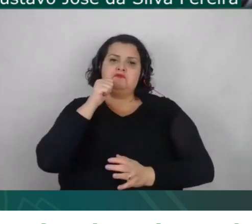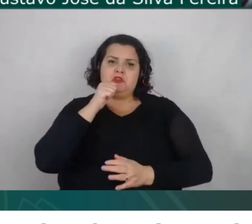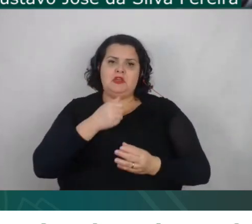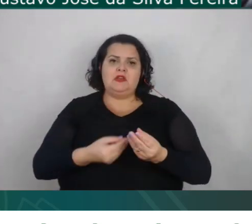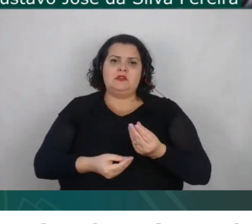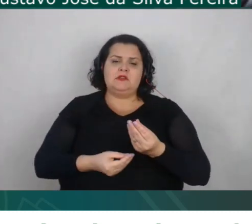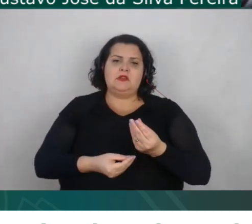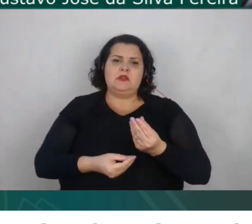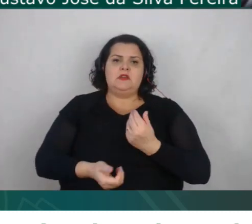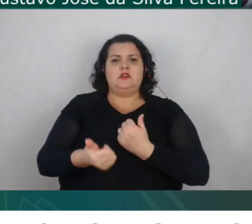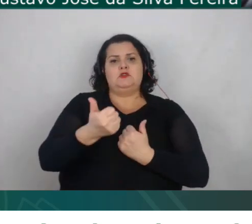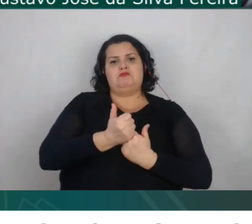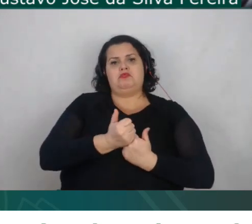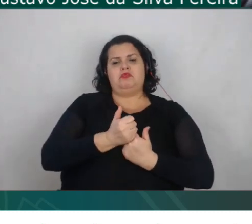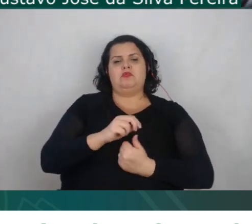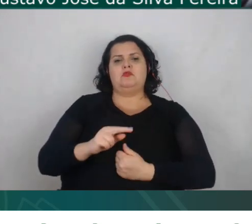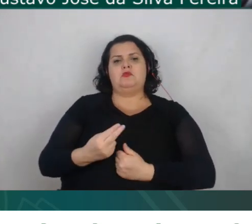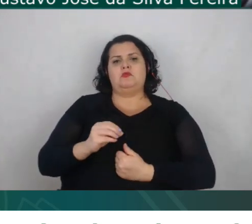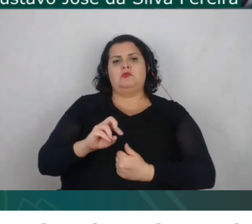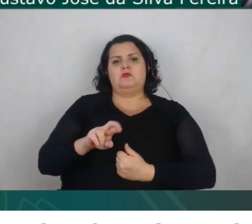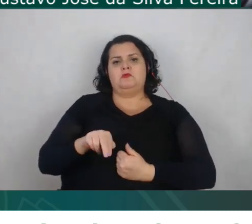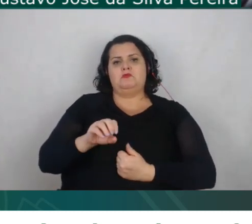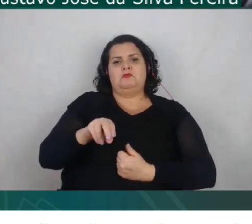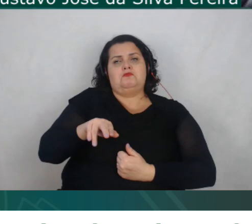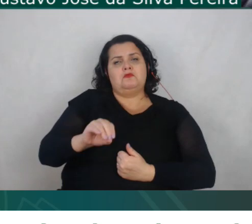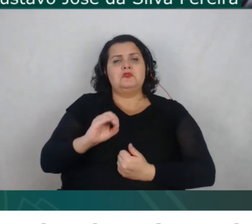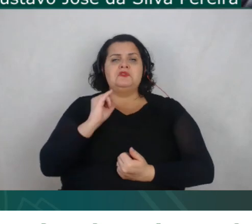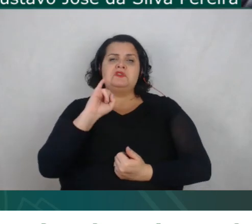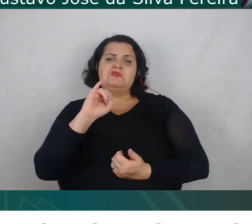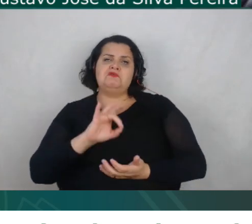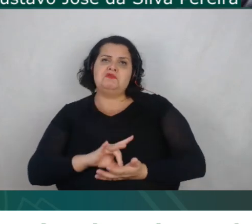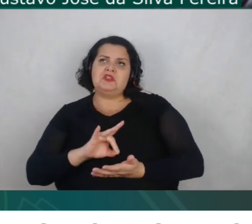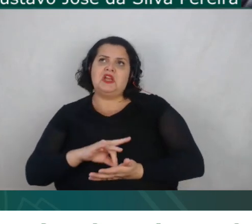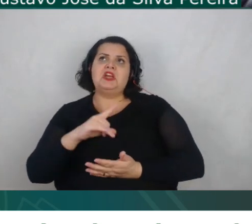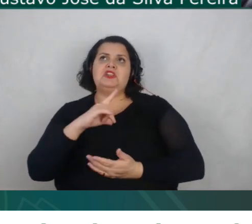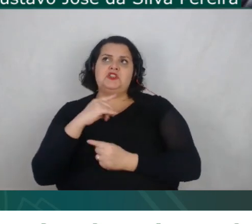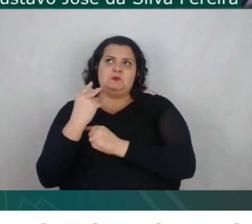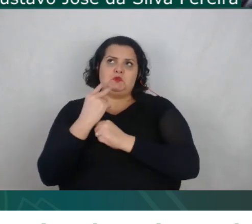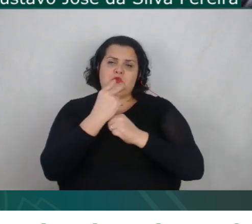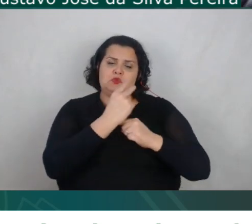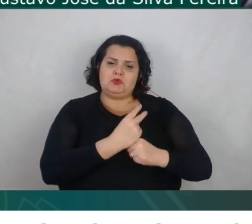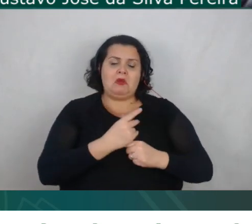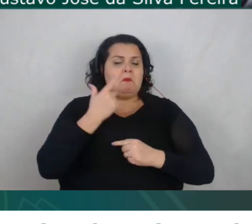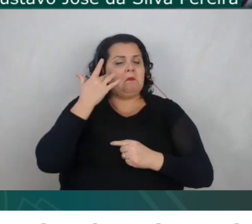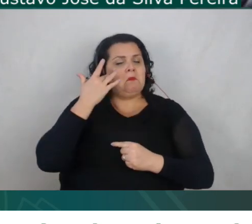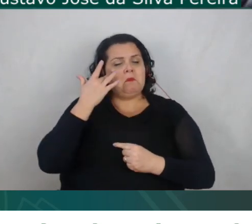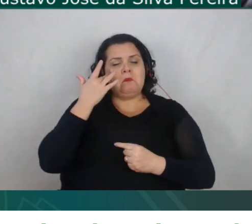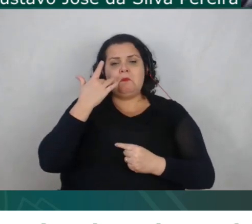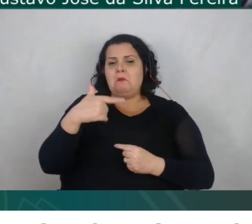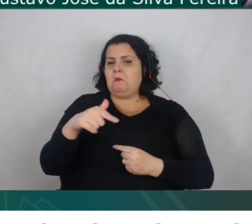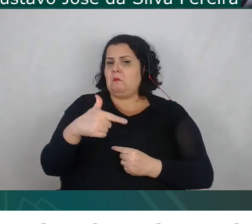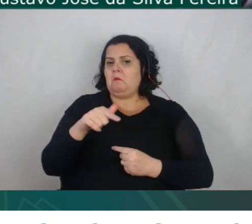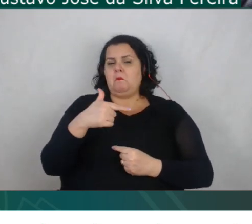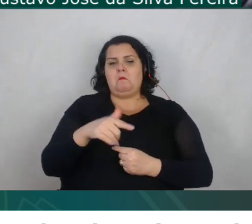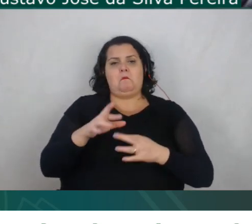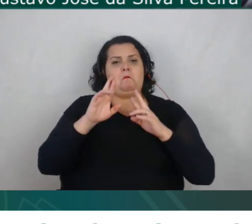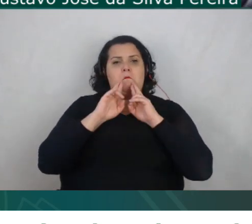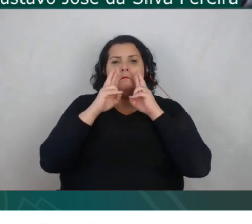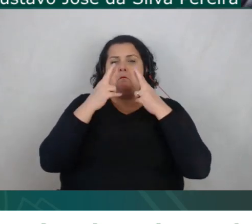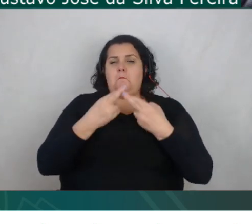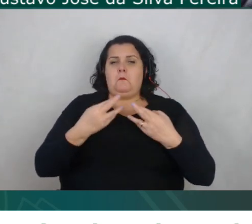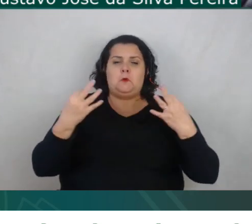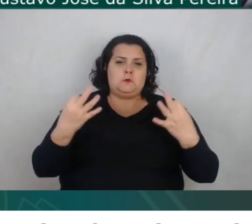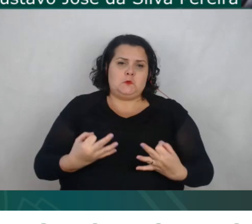se isso tem possivelmente um efeito protetor. Mas esses estudos ainda não têm, né, nenhum resultado, então eu acho um